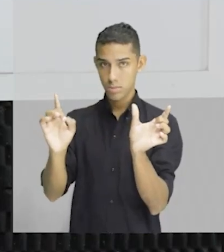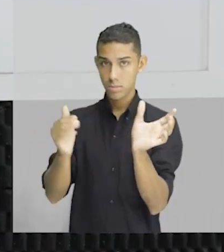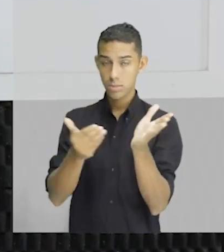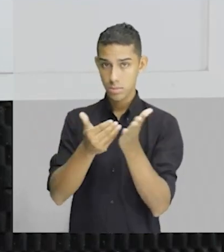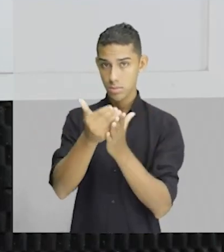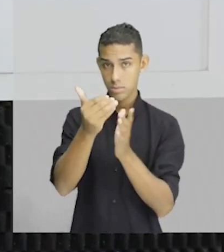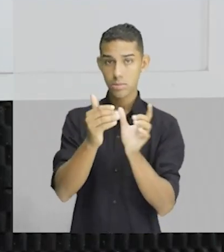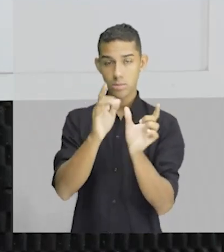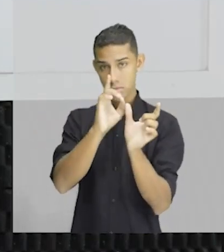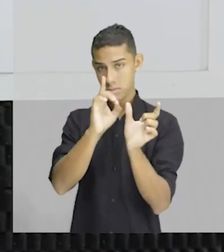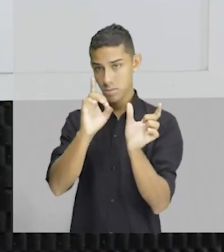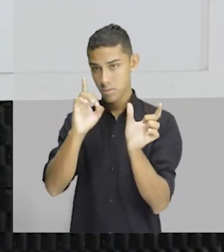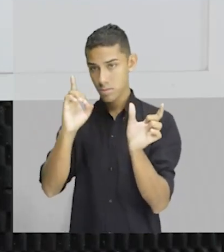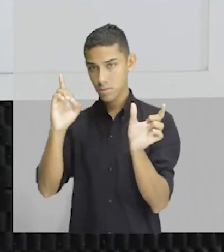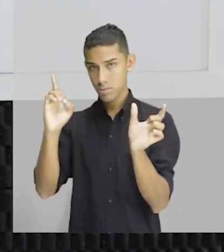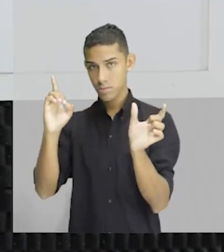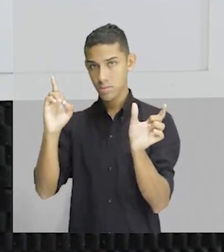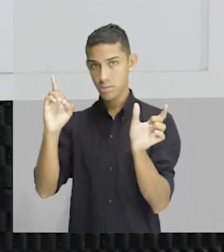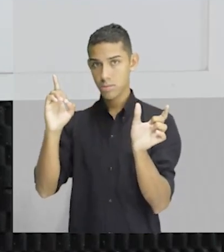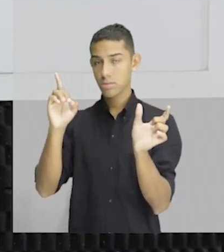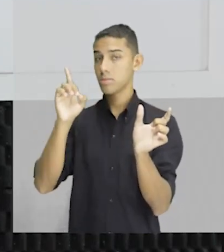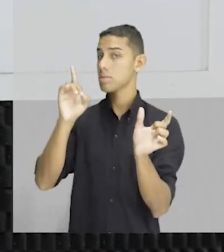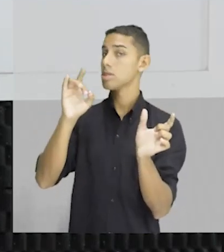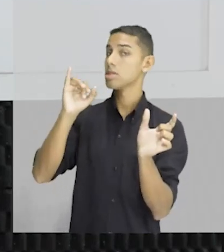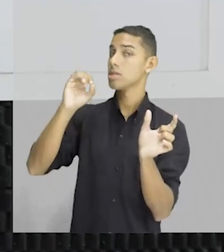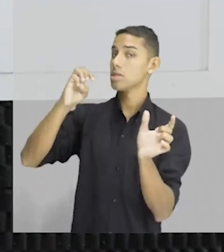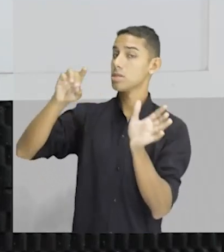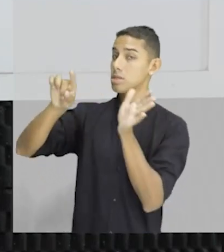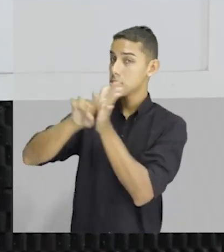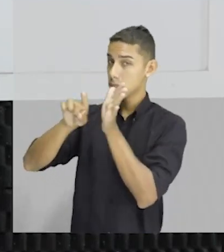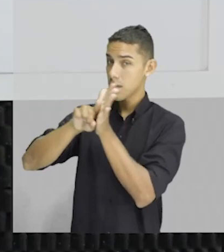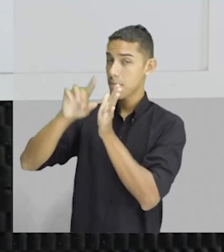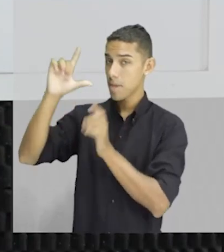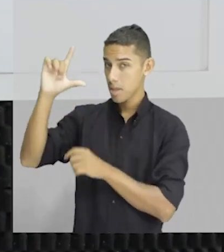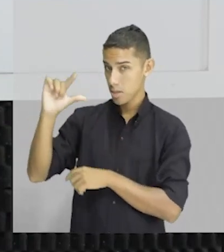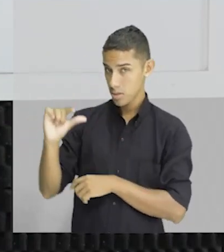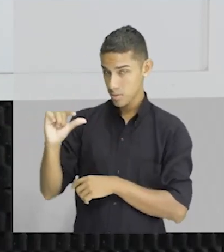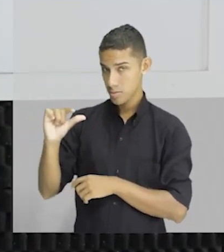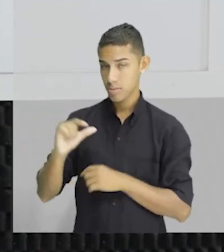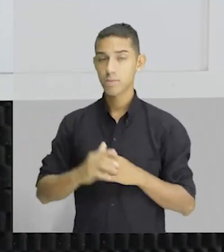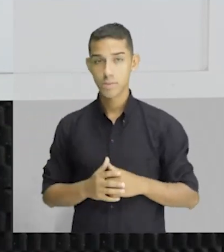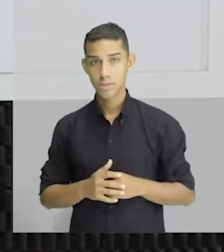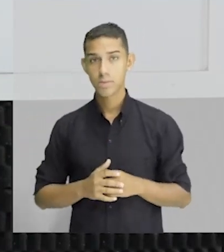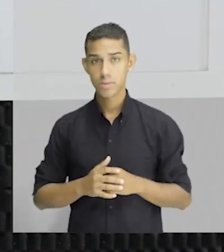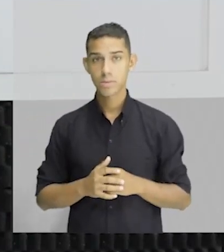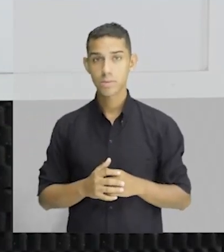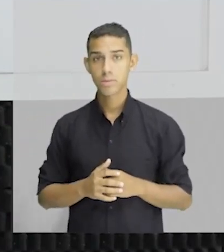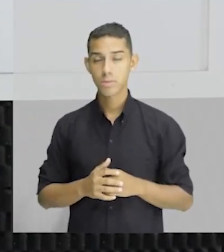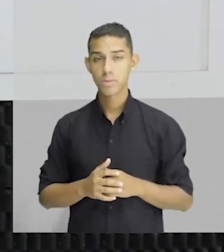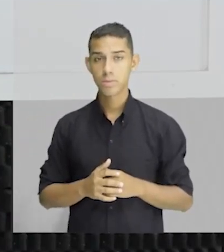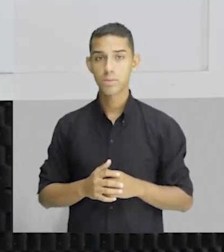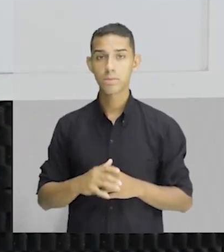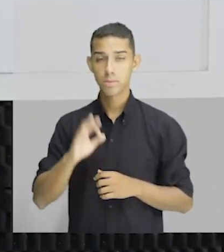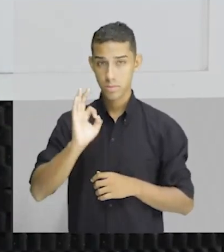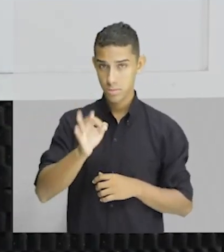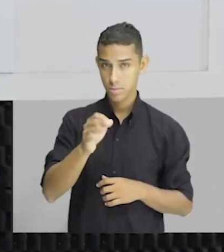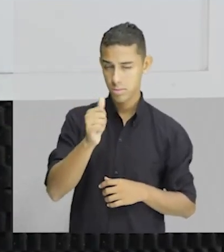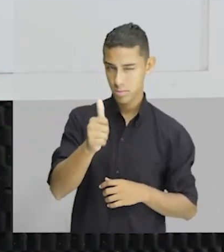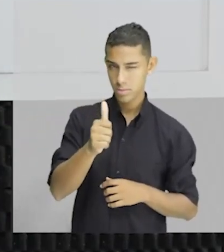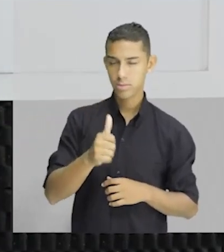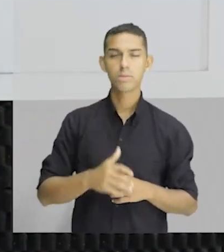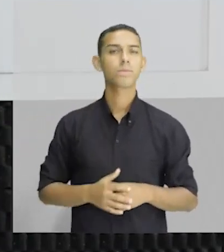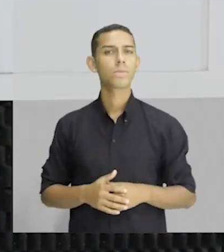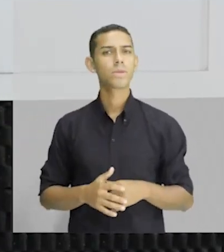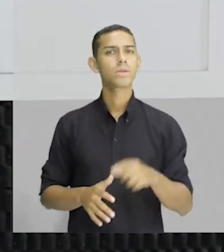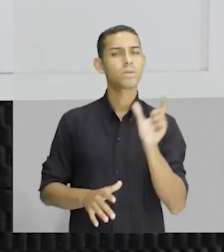com D, você vai lembrar que vai diminuir valores no expoente, que também começa com D. Tá bom? Então, se